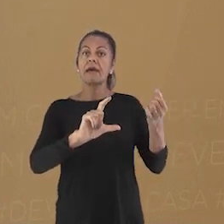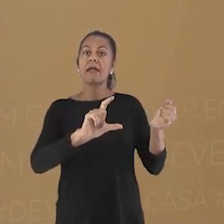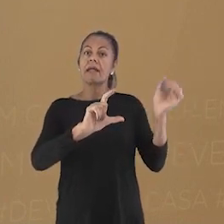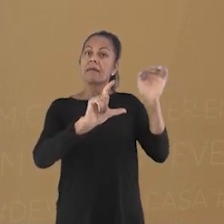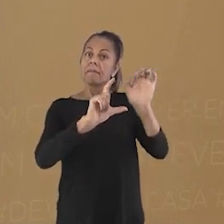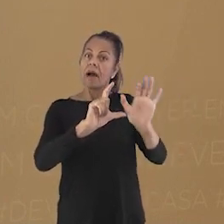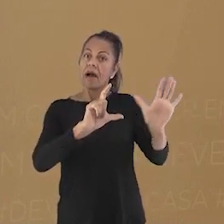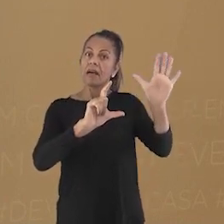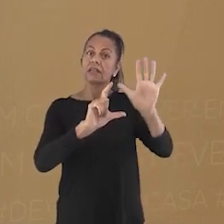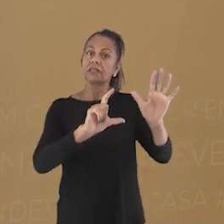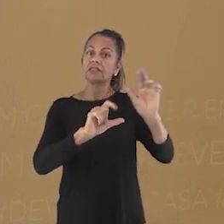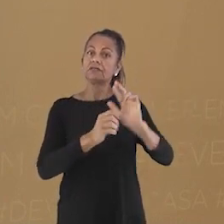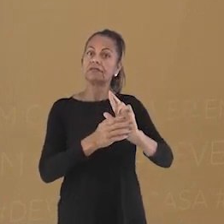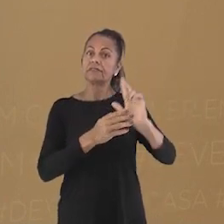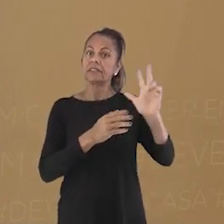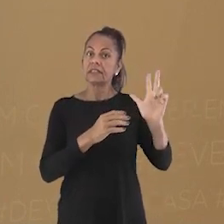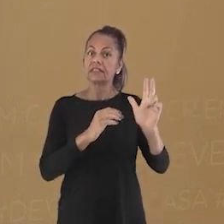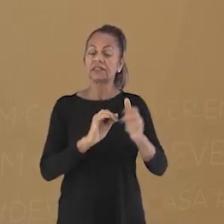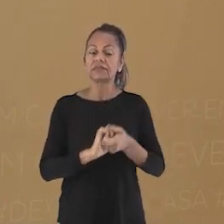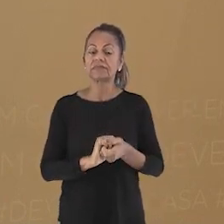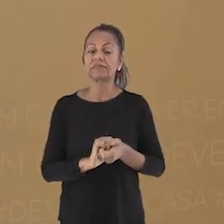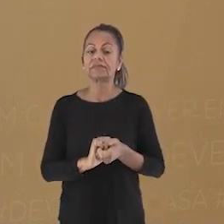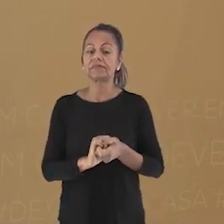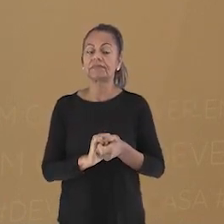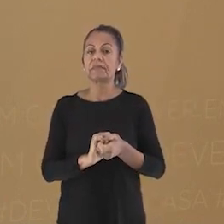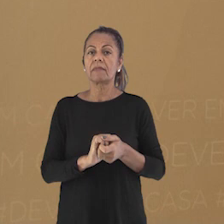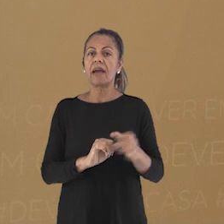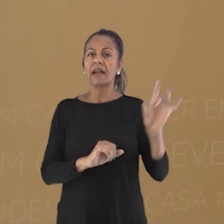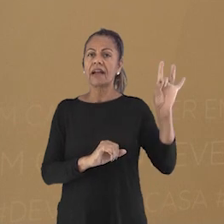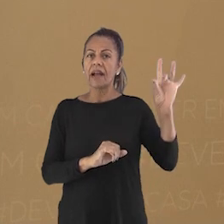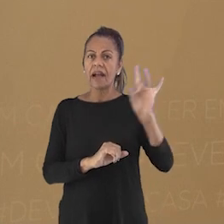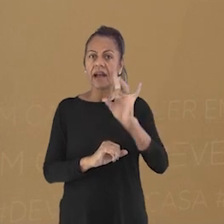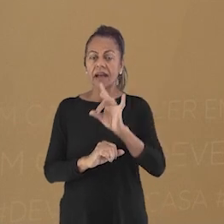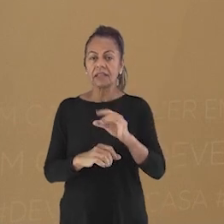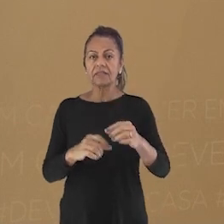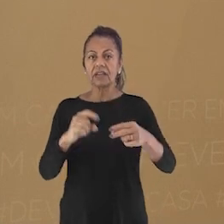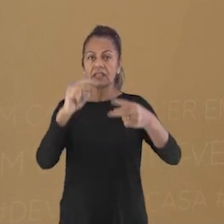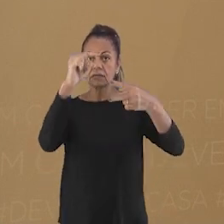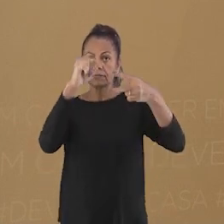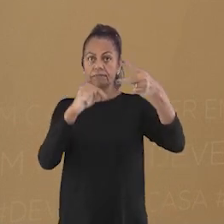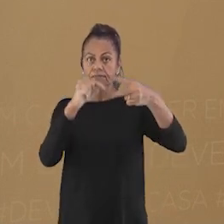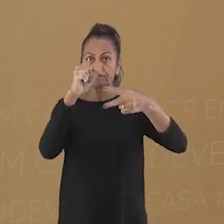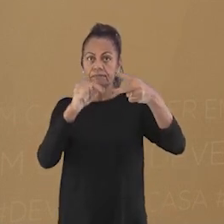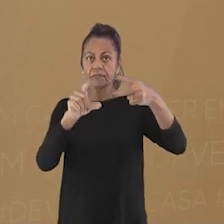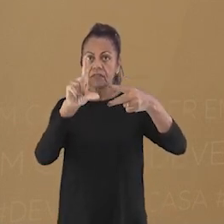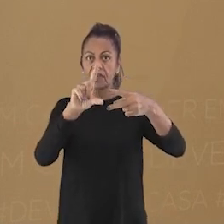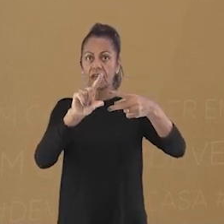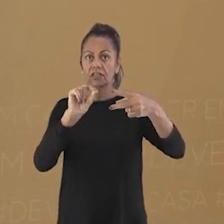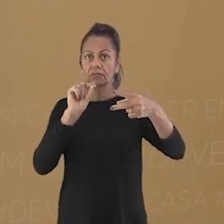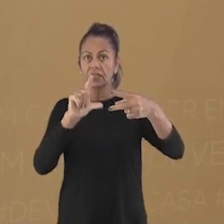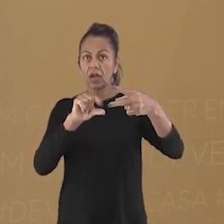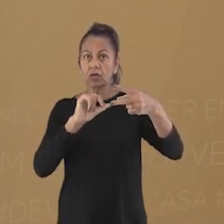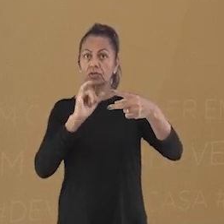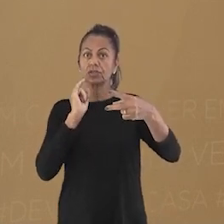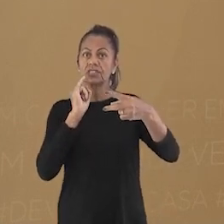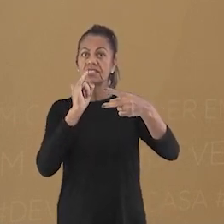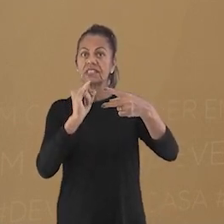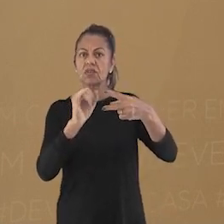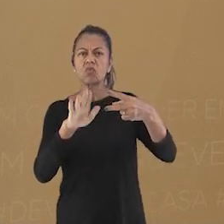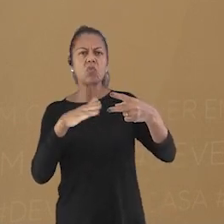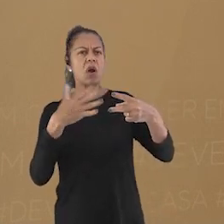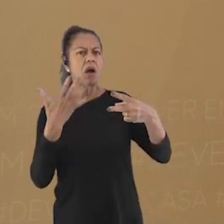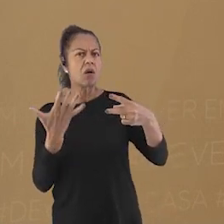deles. Para cada um desses desenhos, eu vou dar 2 opções. Você vai ter que dizer qual das